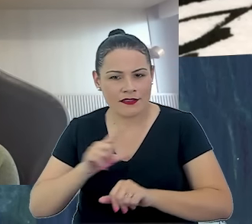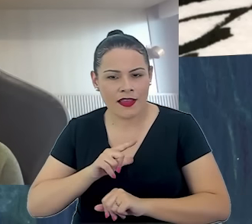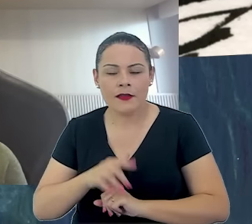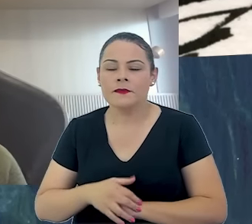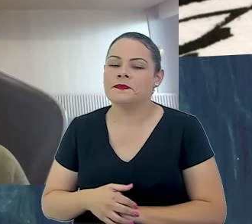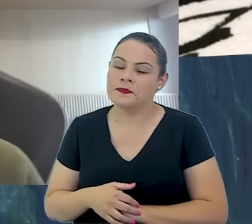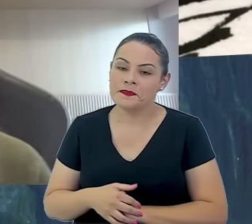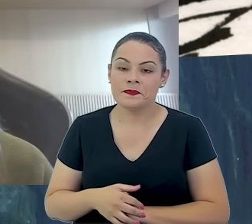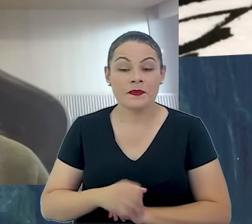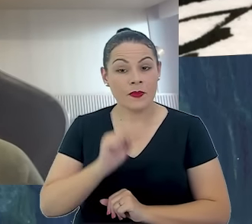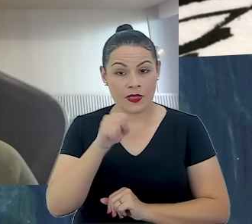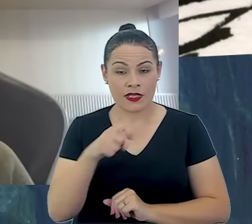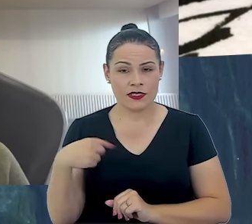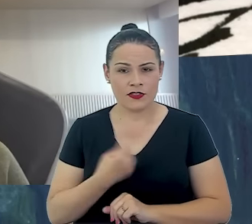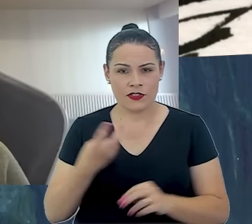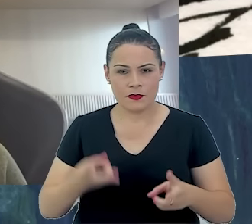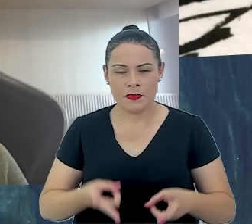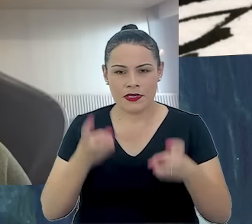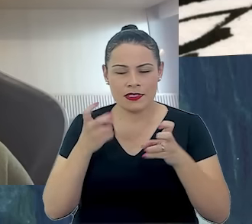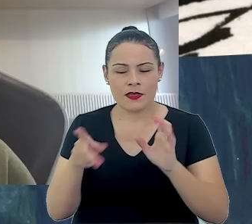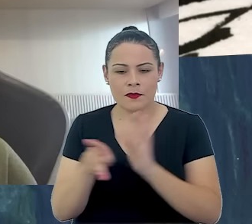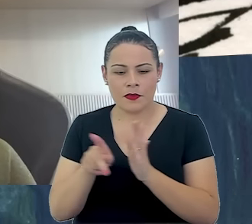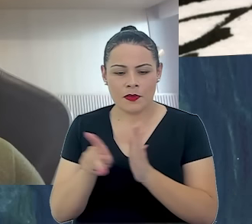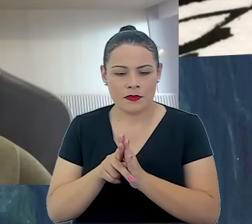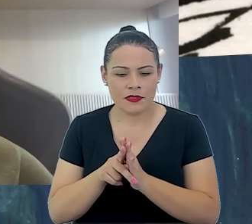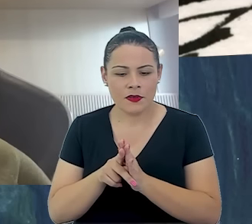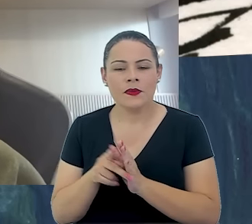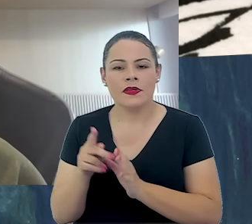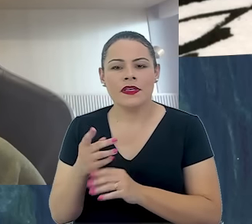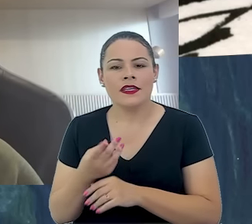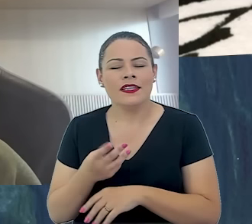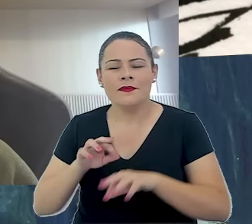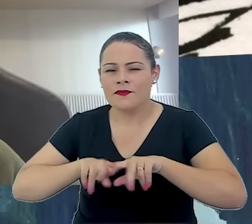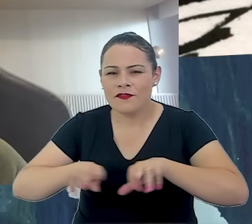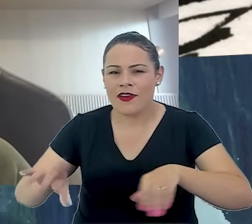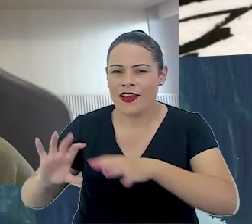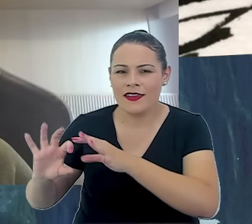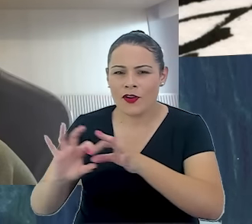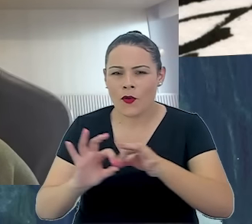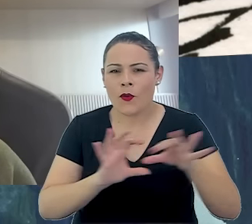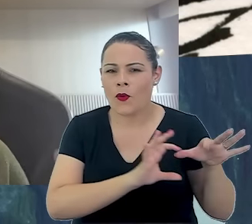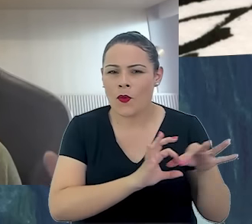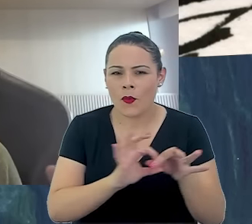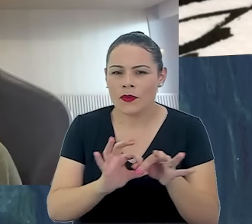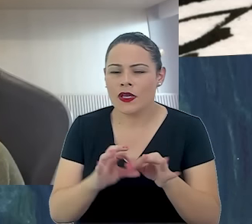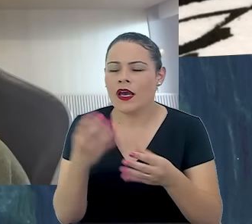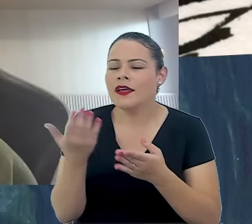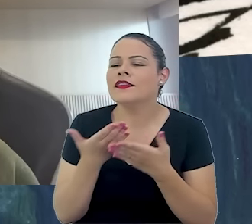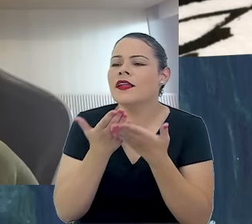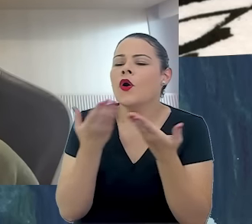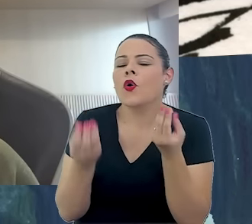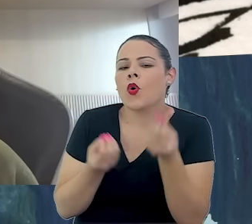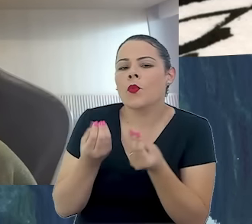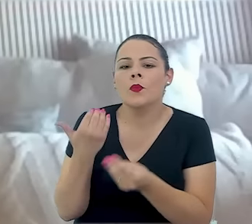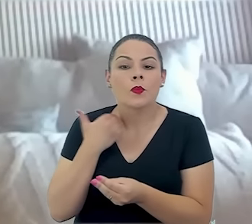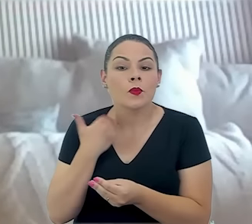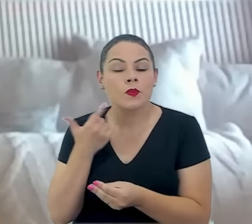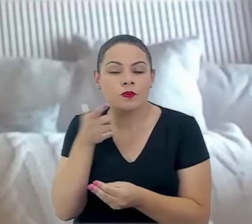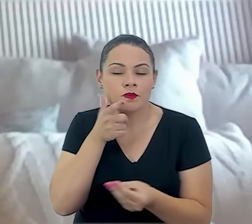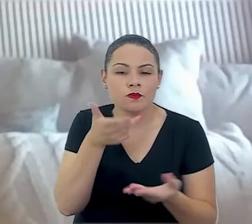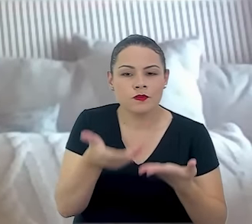é Rodrigo quando a gente olha né Sand são tantas são tantas cadeias né então isso como é que o banco